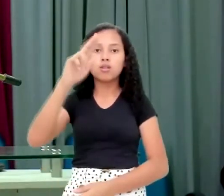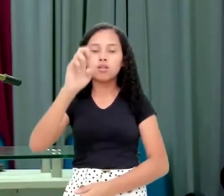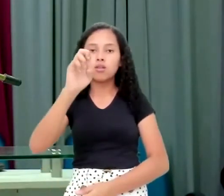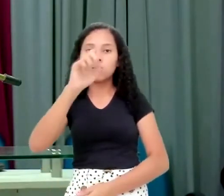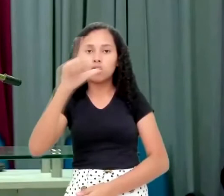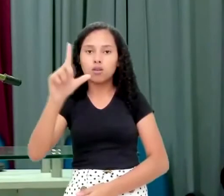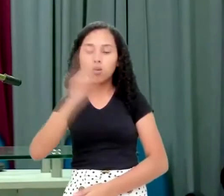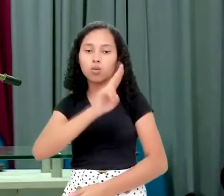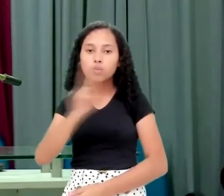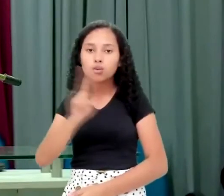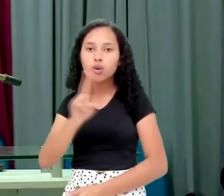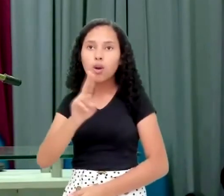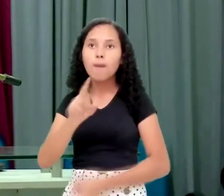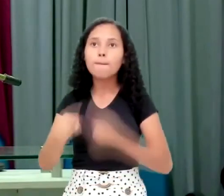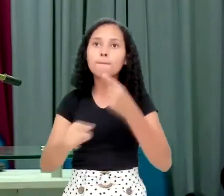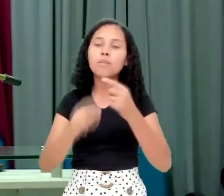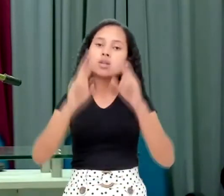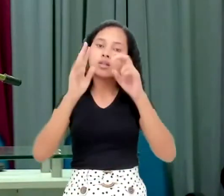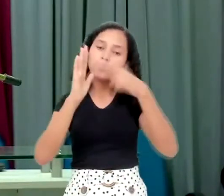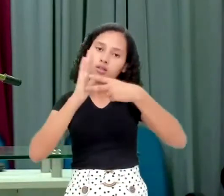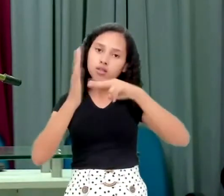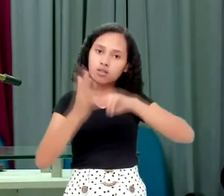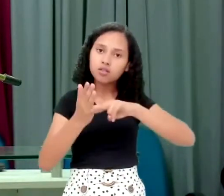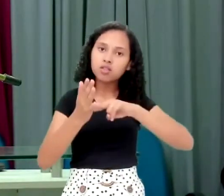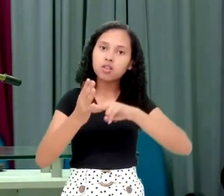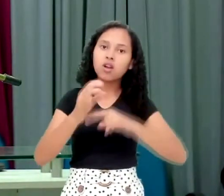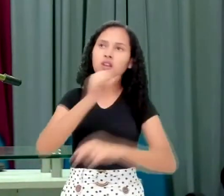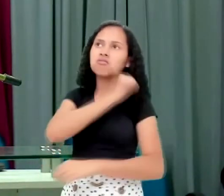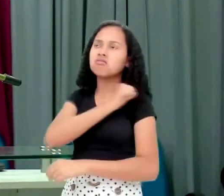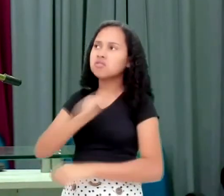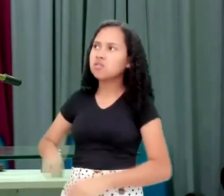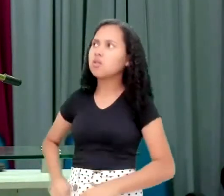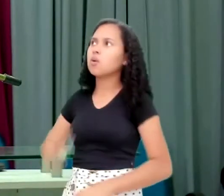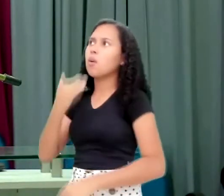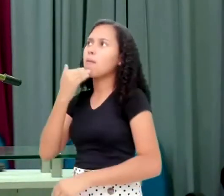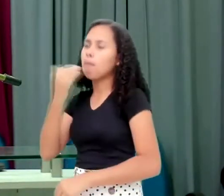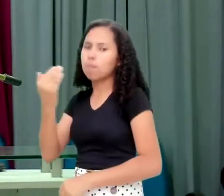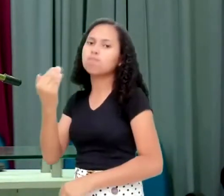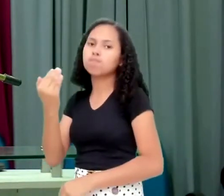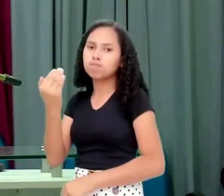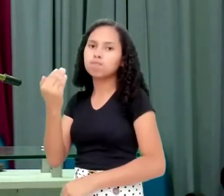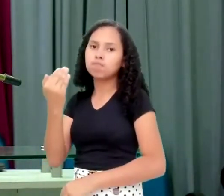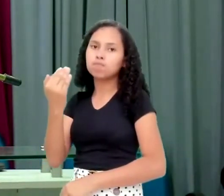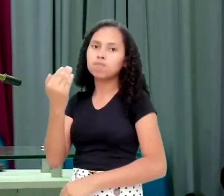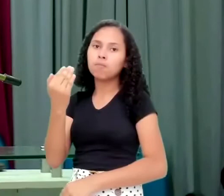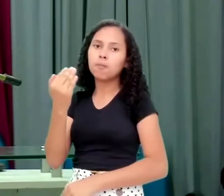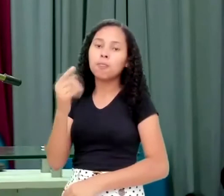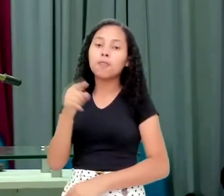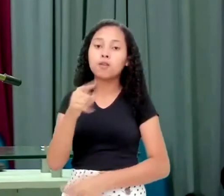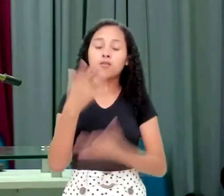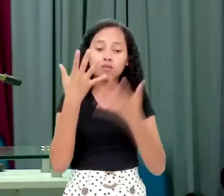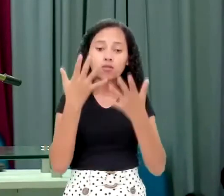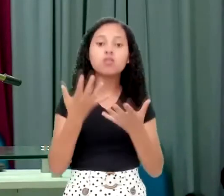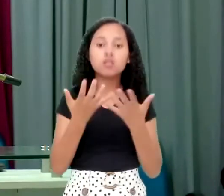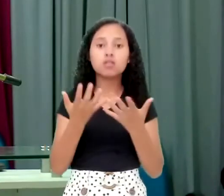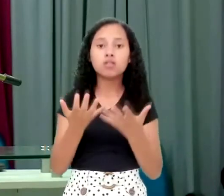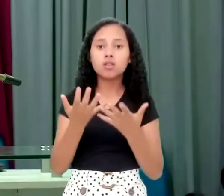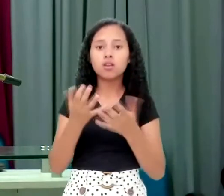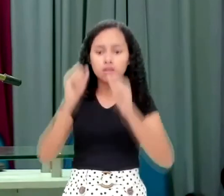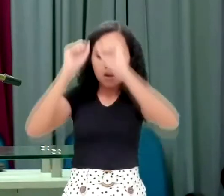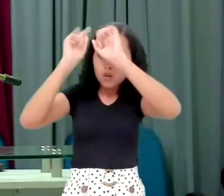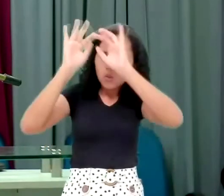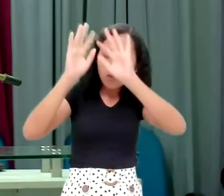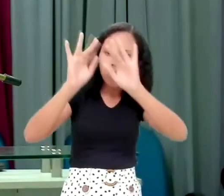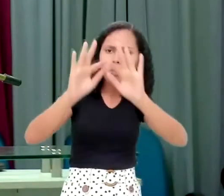ao Senhor eu pedi. Aleluia, glória a Deus. Glória a Deus. Você quer receber bênção? Então